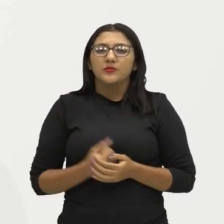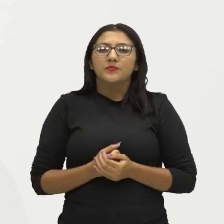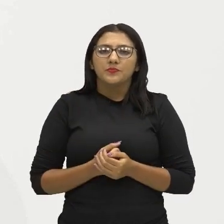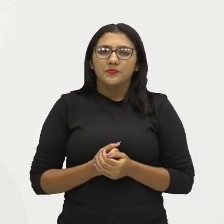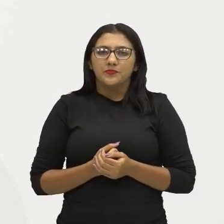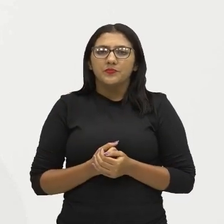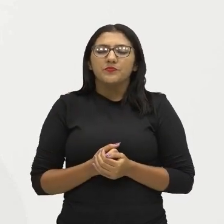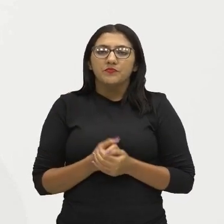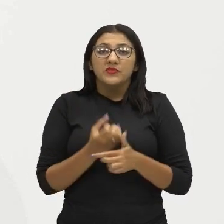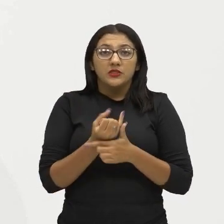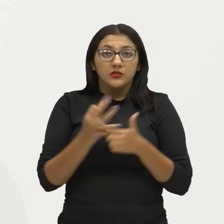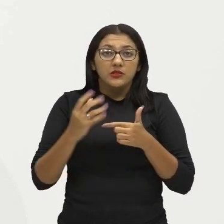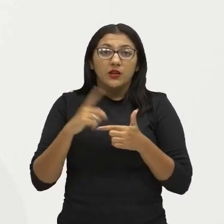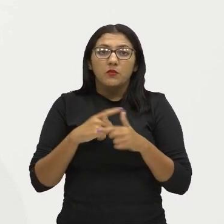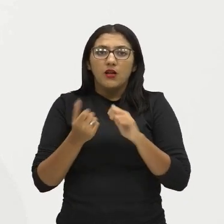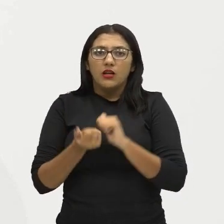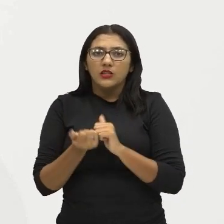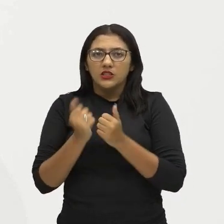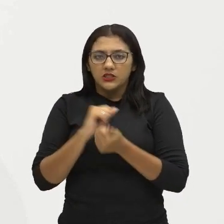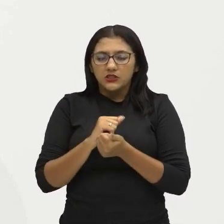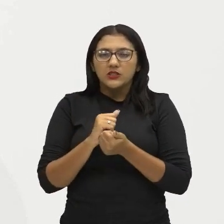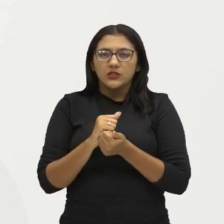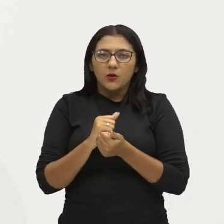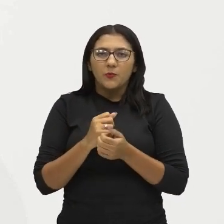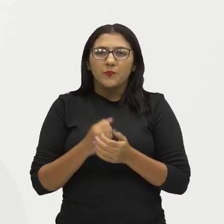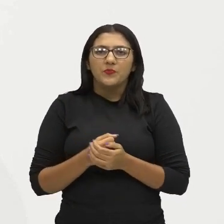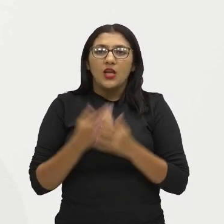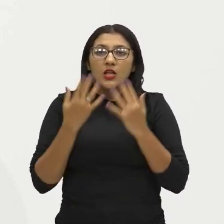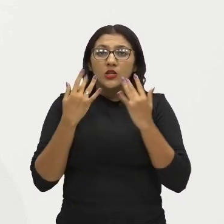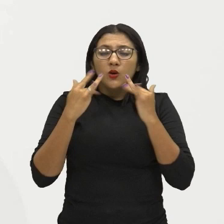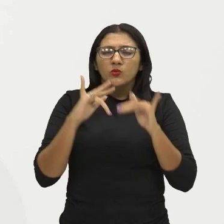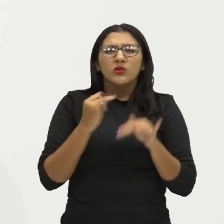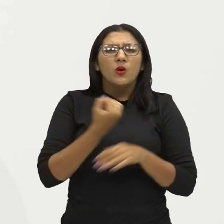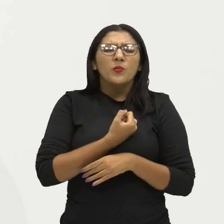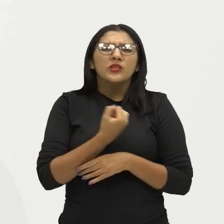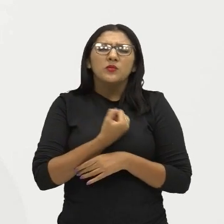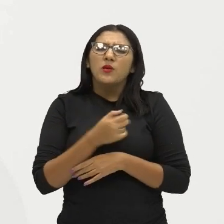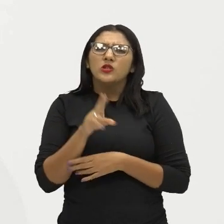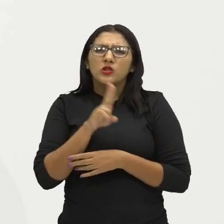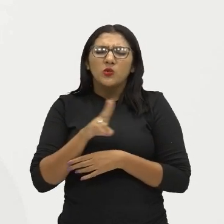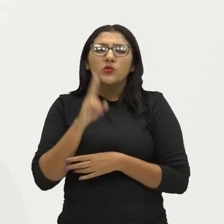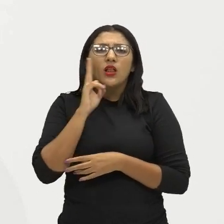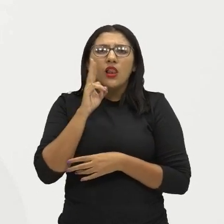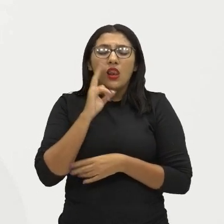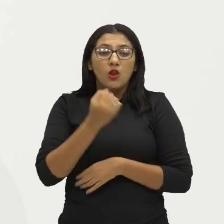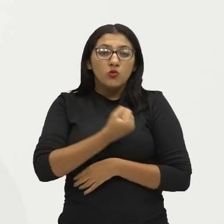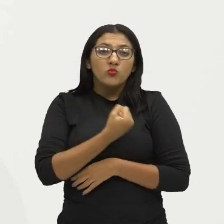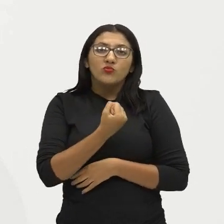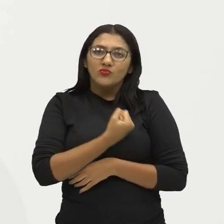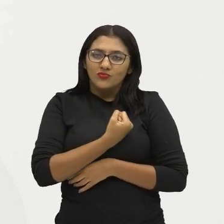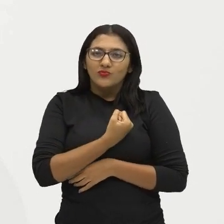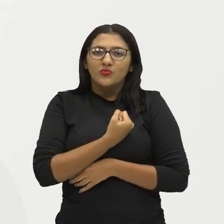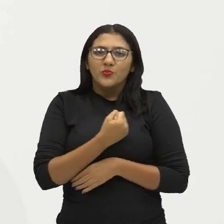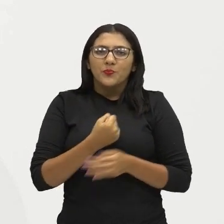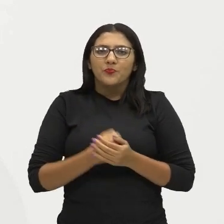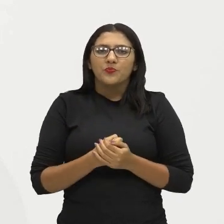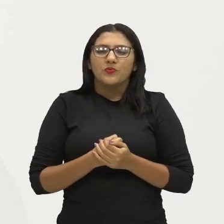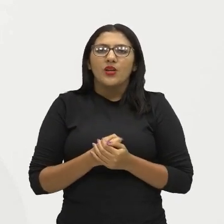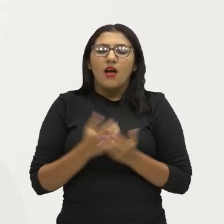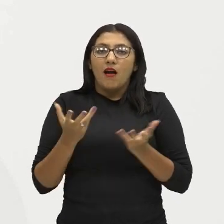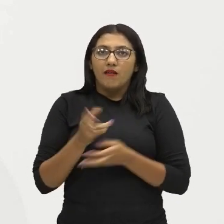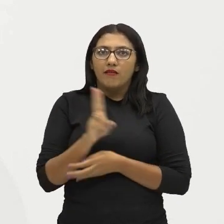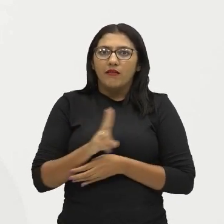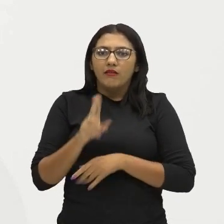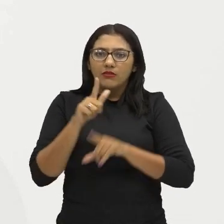Linguagem algébrica é a transcrição da linguagem natural da matemática, que são os números, com a junção de